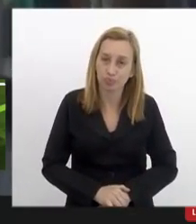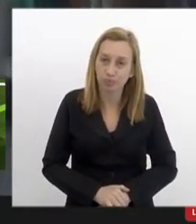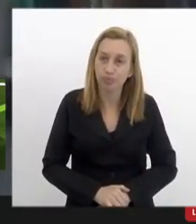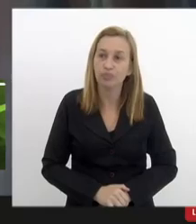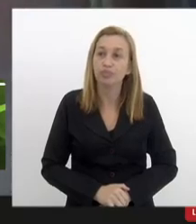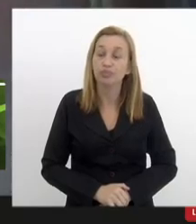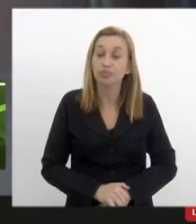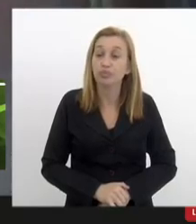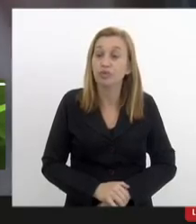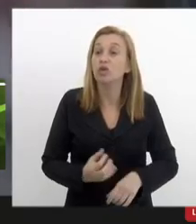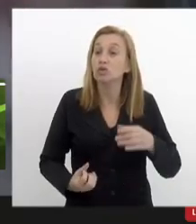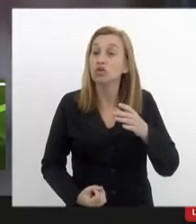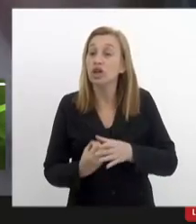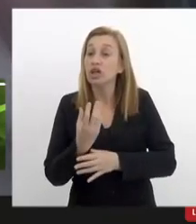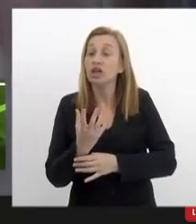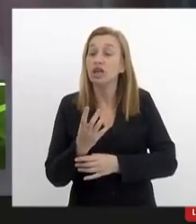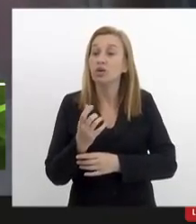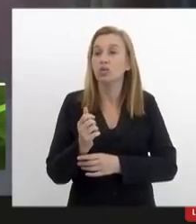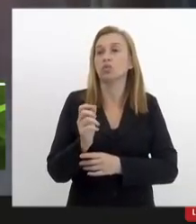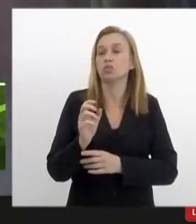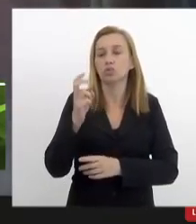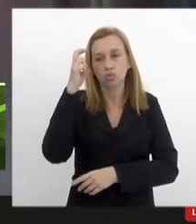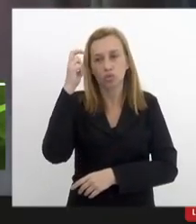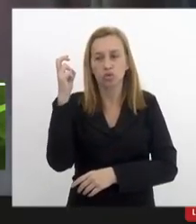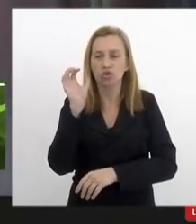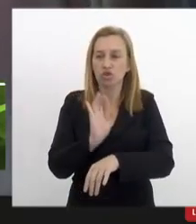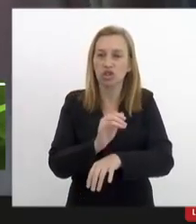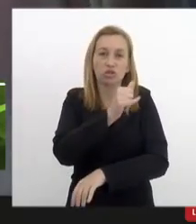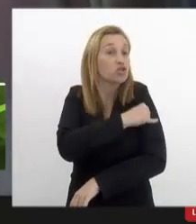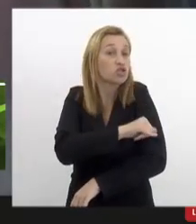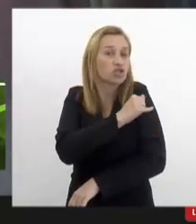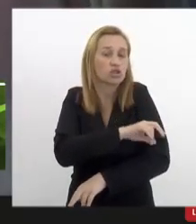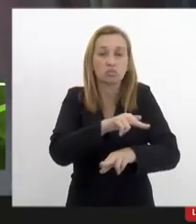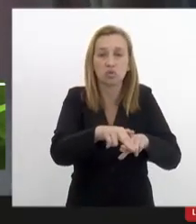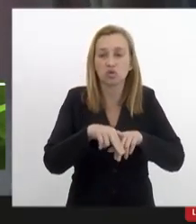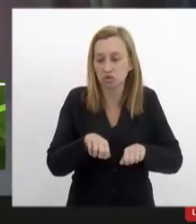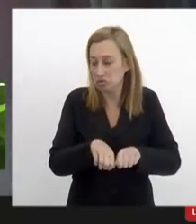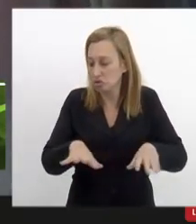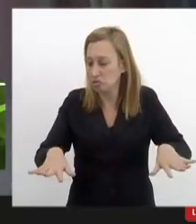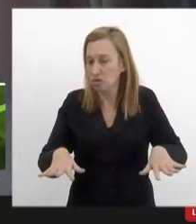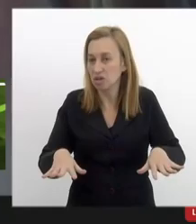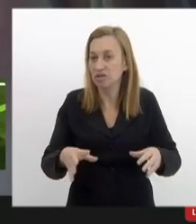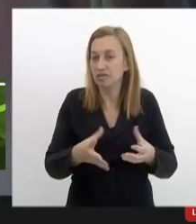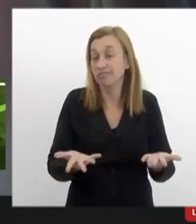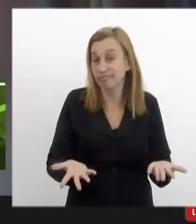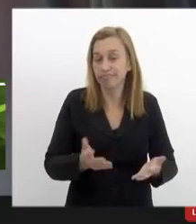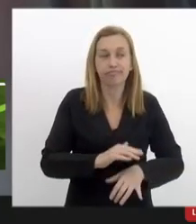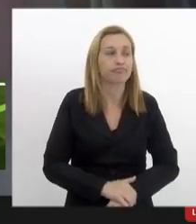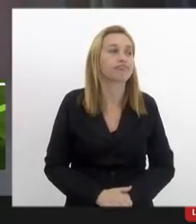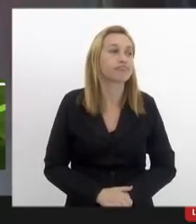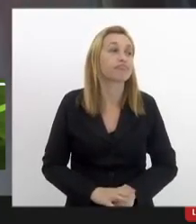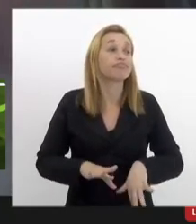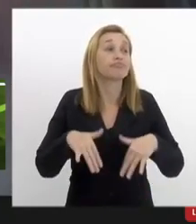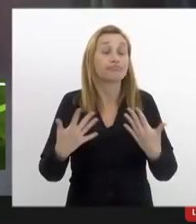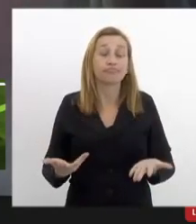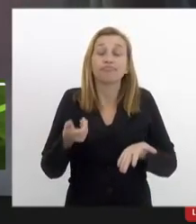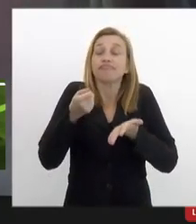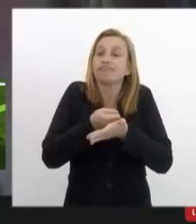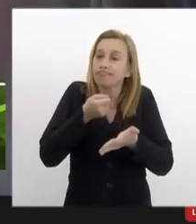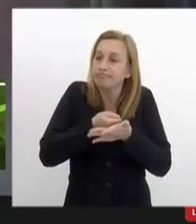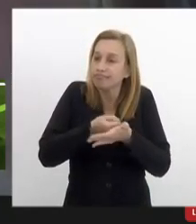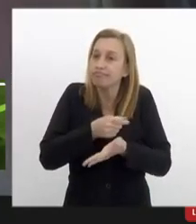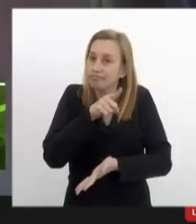dos fazedores de cultura do estado do Rio de Janeiro por conta da pandemia, dos efeitos da pandemia. Então, a gente está cobrando